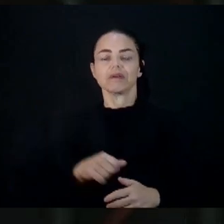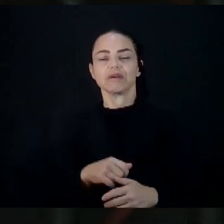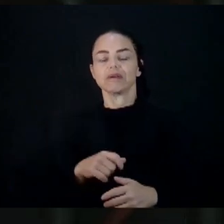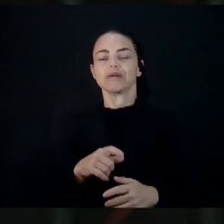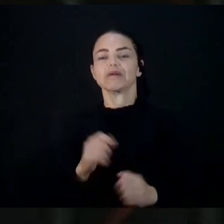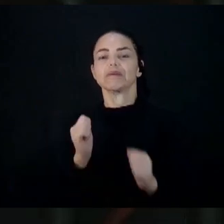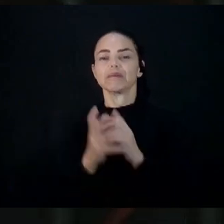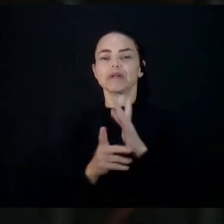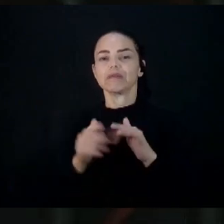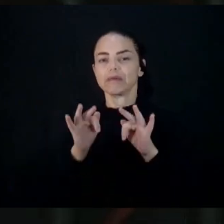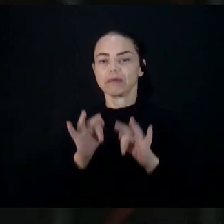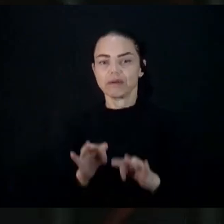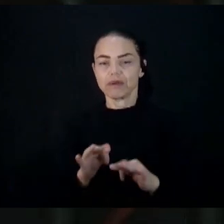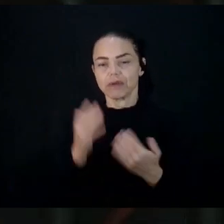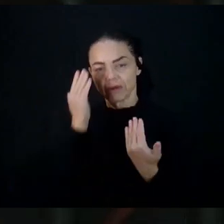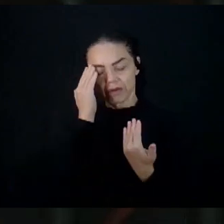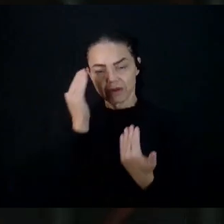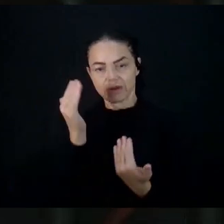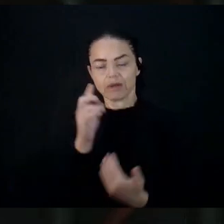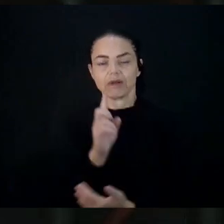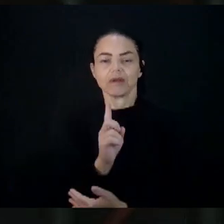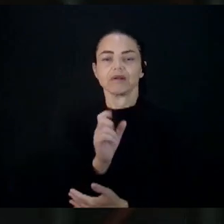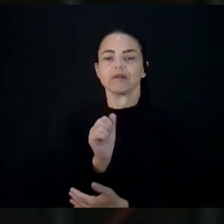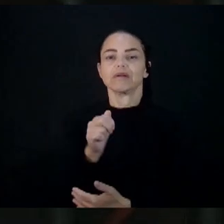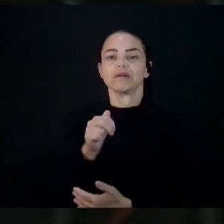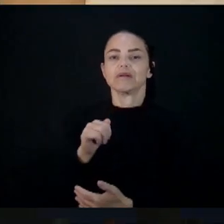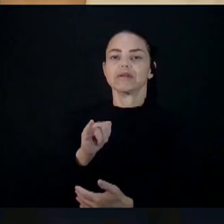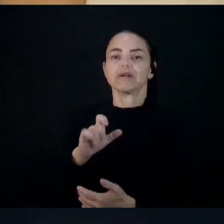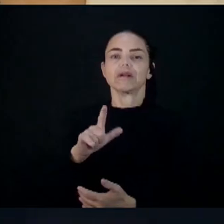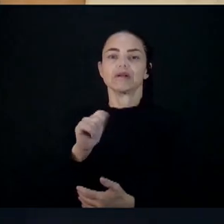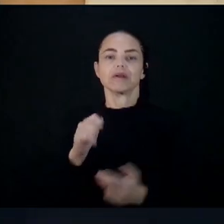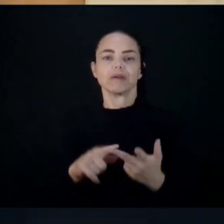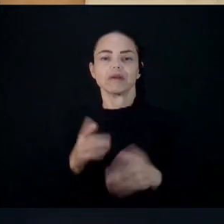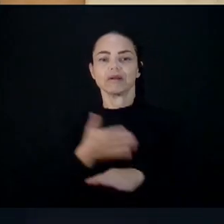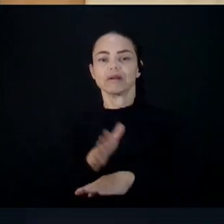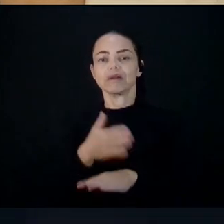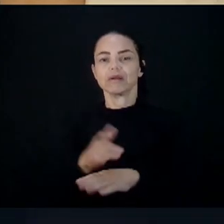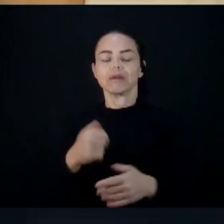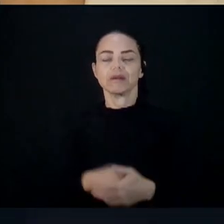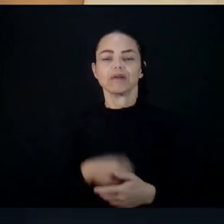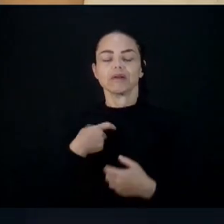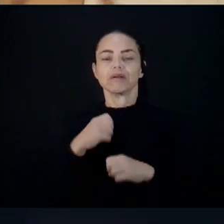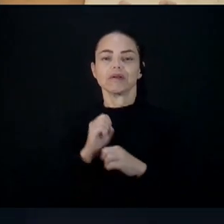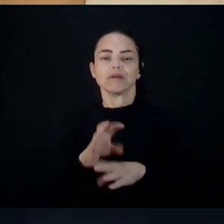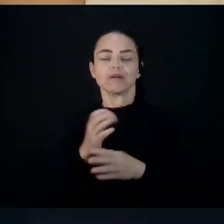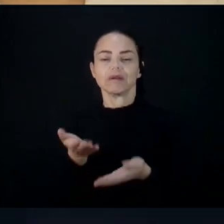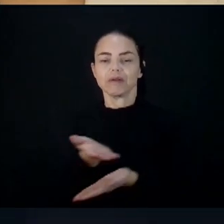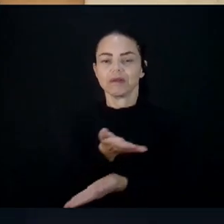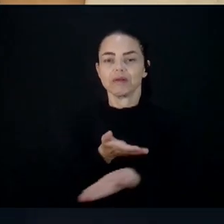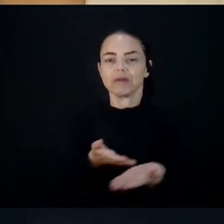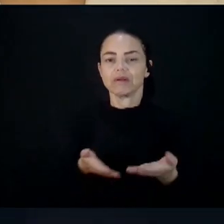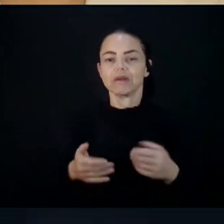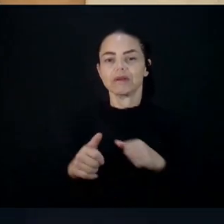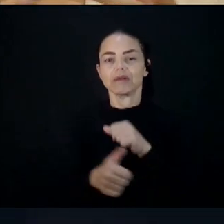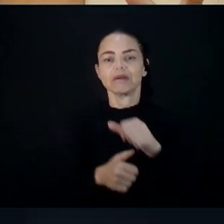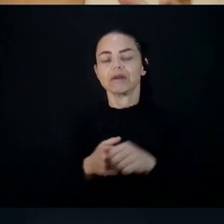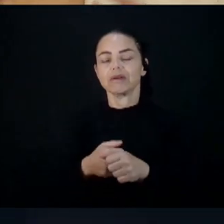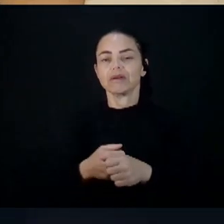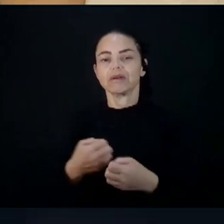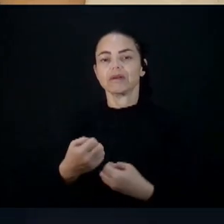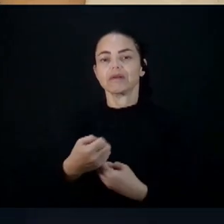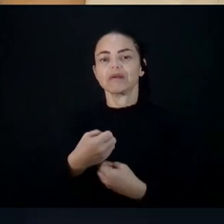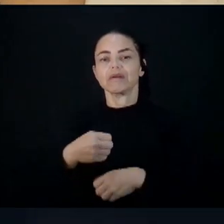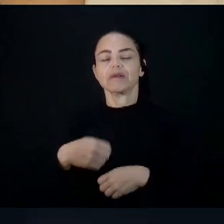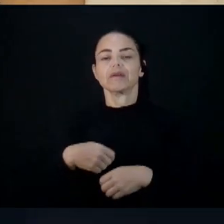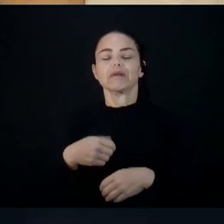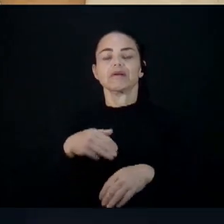considerações finais. Quero agradecer, Daniela, pela sua participação, pelos seus ensinamentos, pela sua troca. Deixa para a gente uma mensagem. A gente está aí